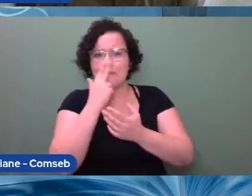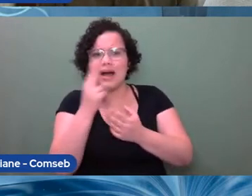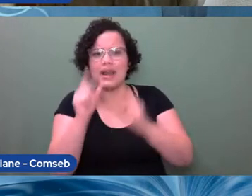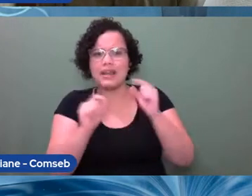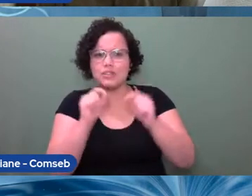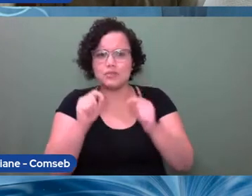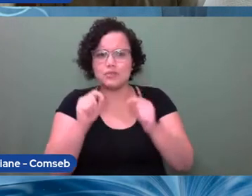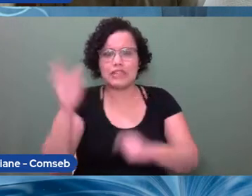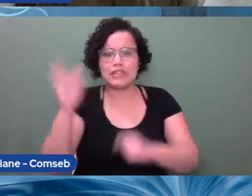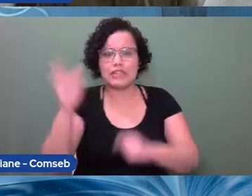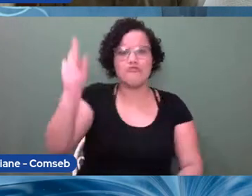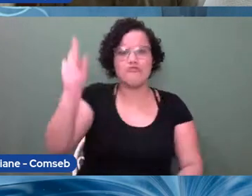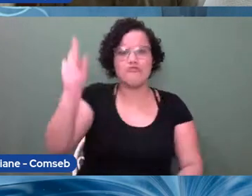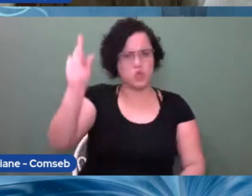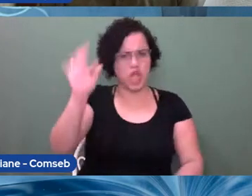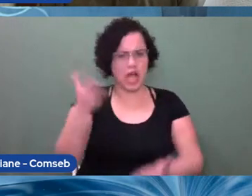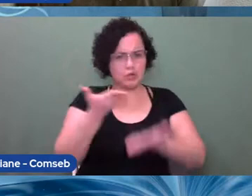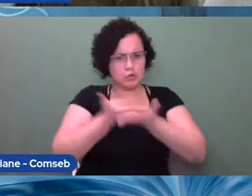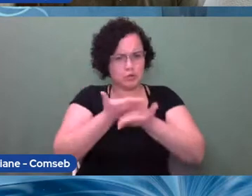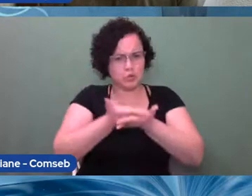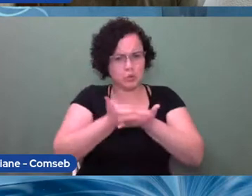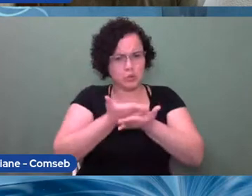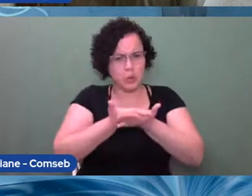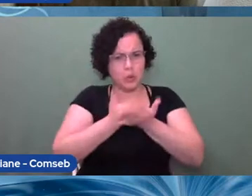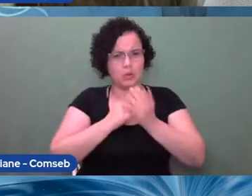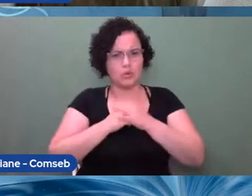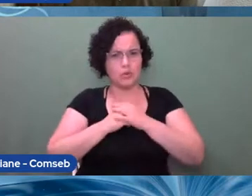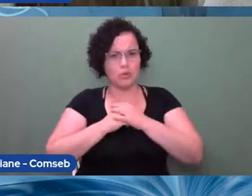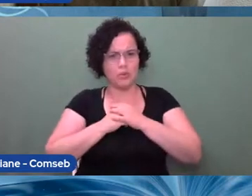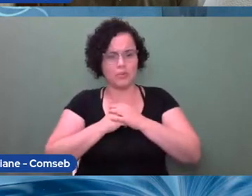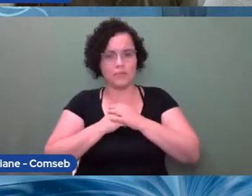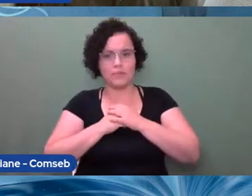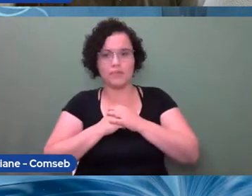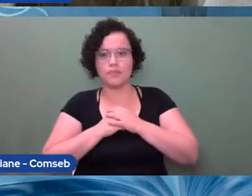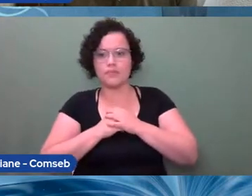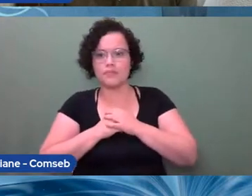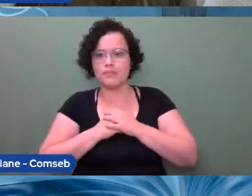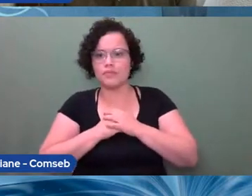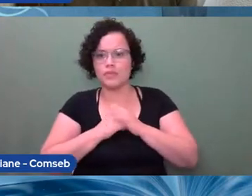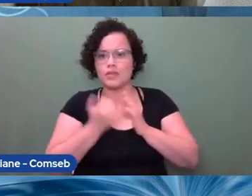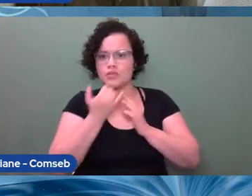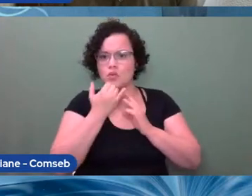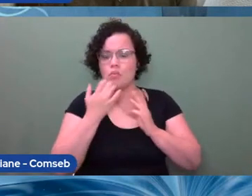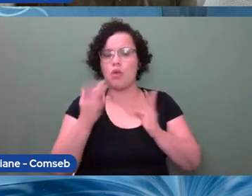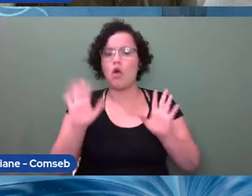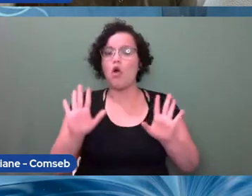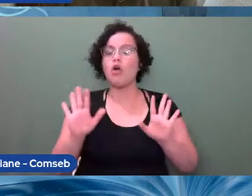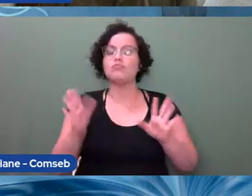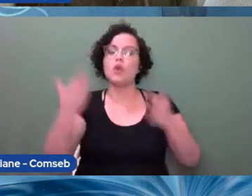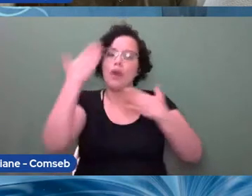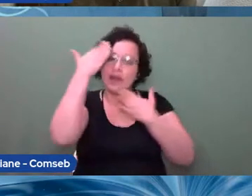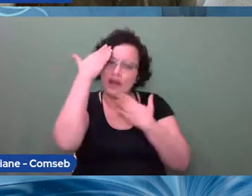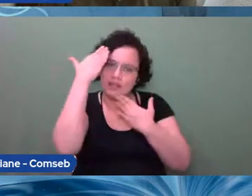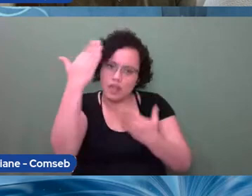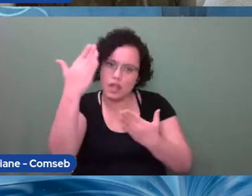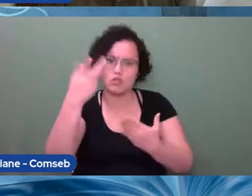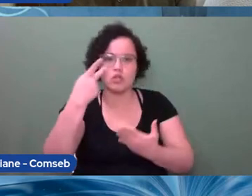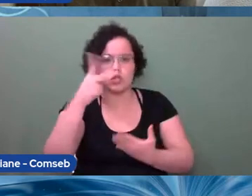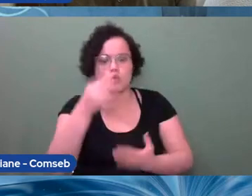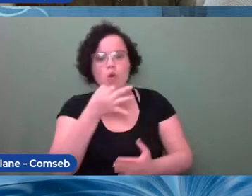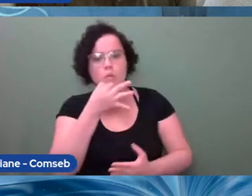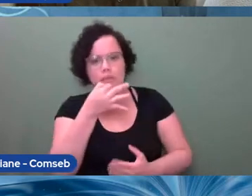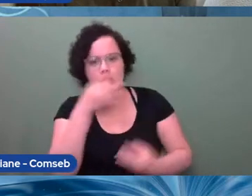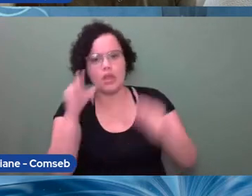acadêmica. Deixe-me fazer um esclarecimento, Nathan. Tudo ao contrário, está bem? A gente agradece muito seu comentário. Por favor, nós queremos que vocês